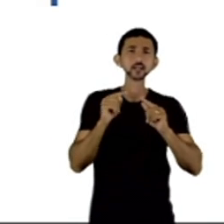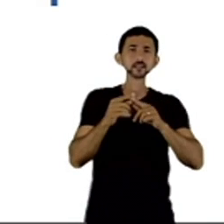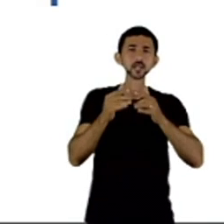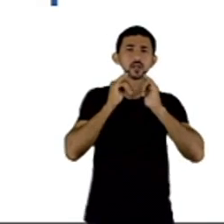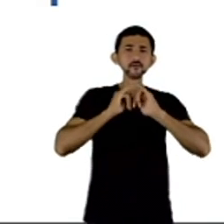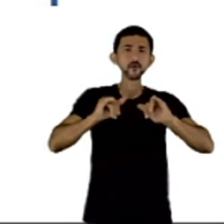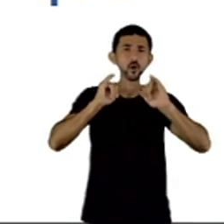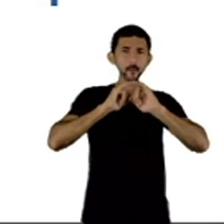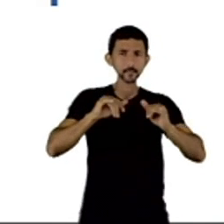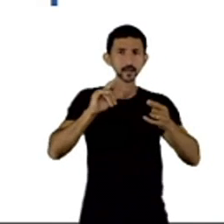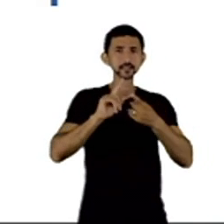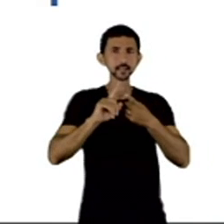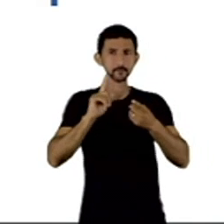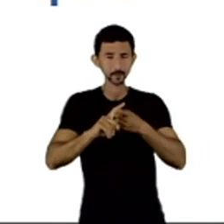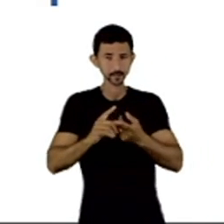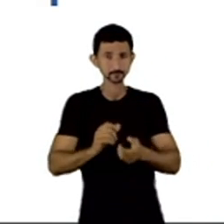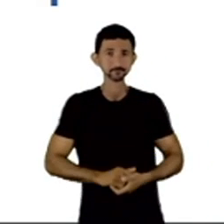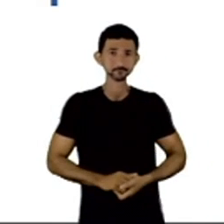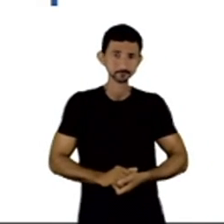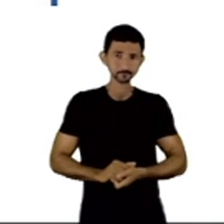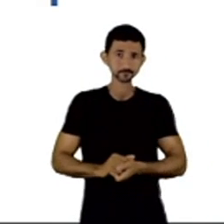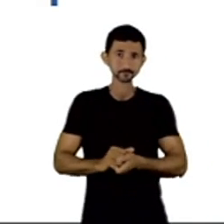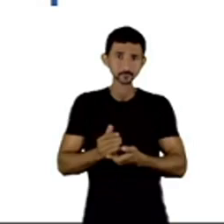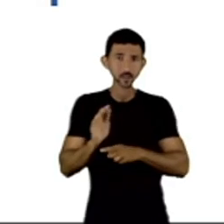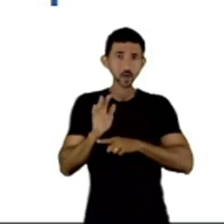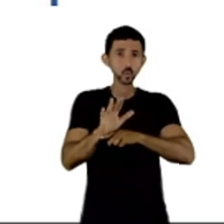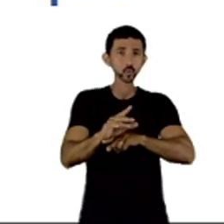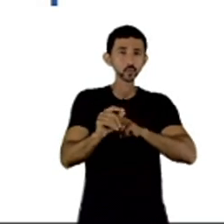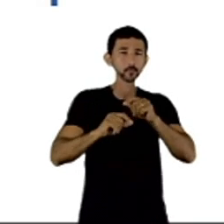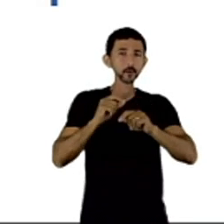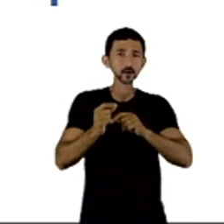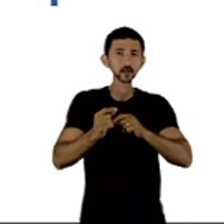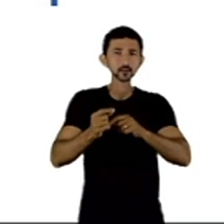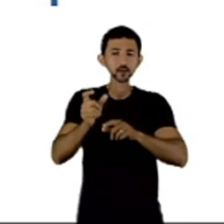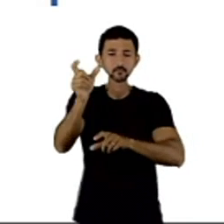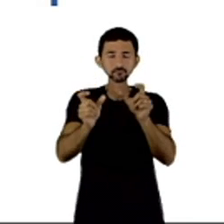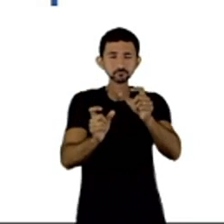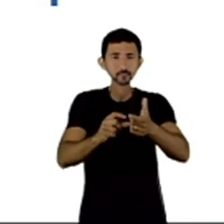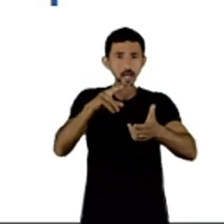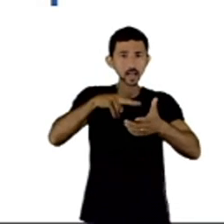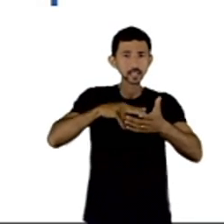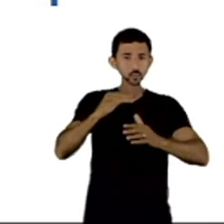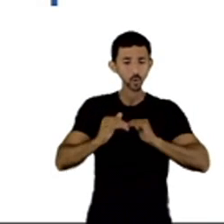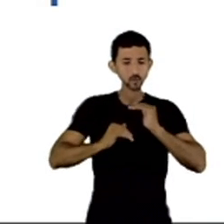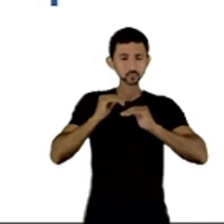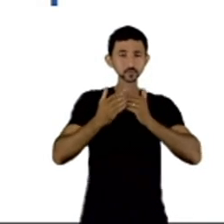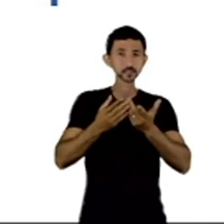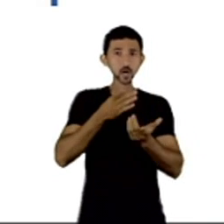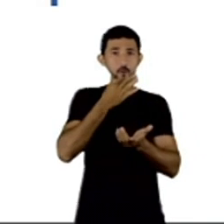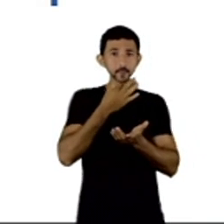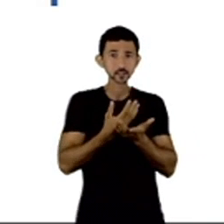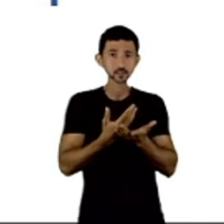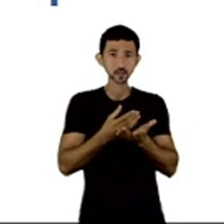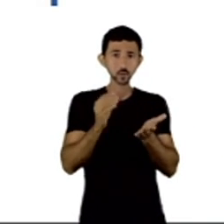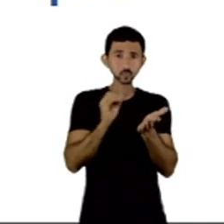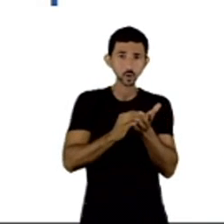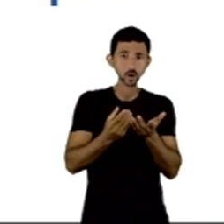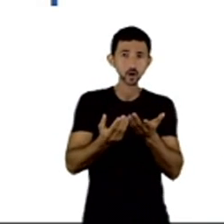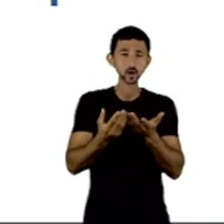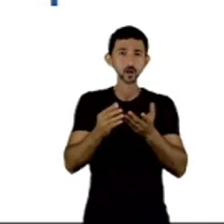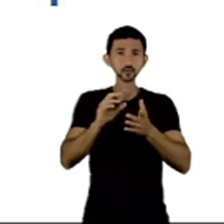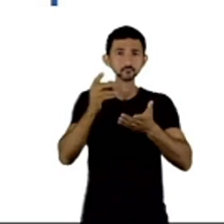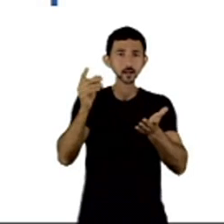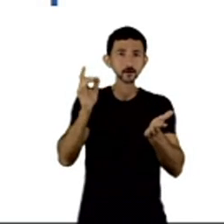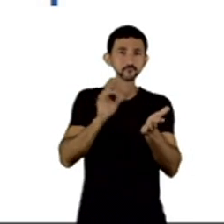informar, e ao mesmo tempo contribuir para que o leitor desenvolva opinião crítica acerca de